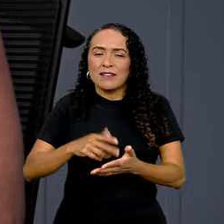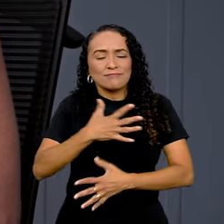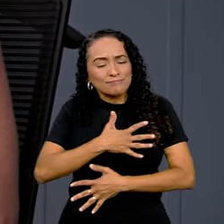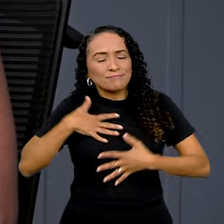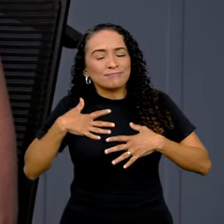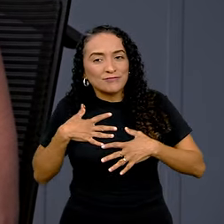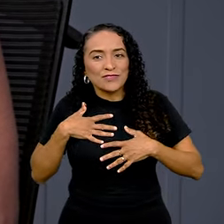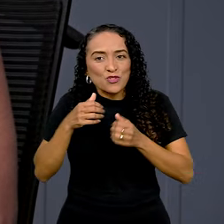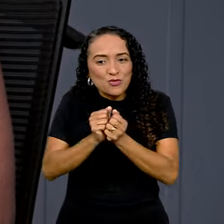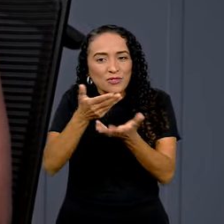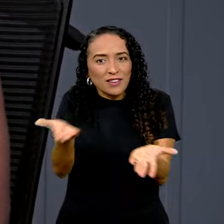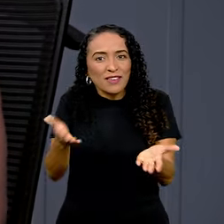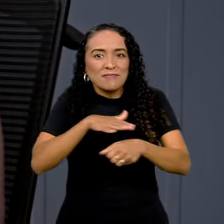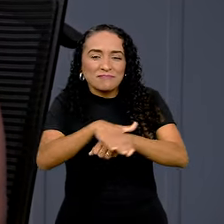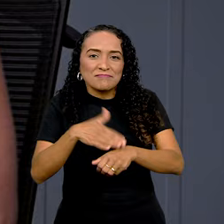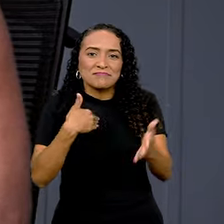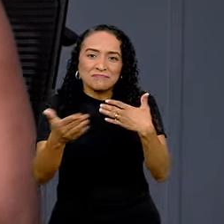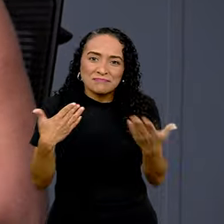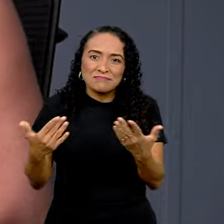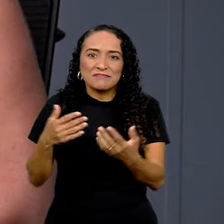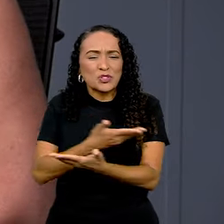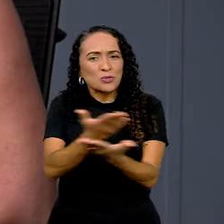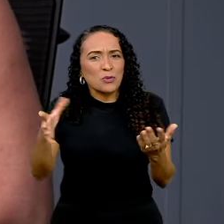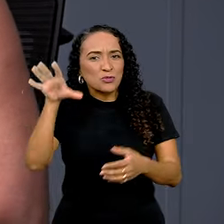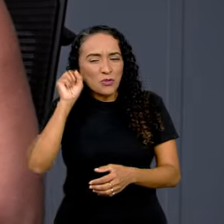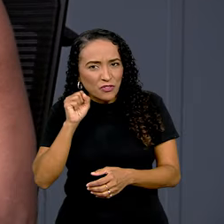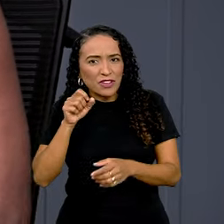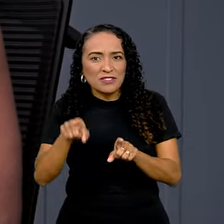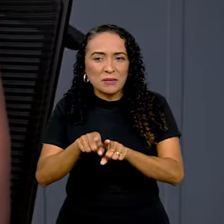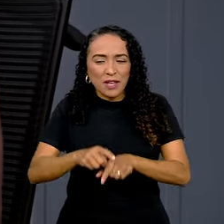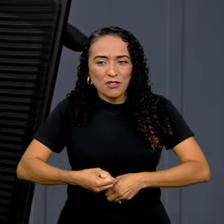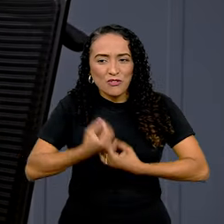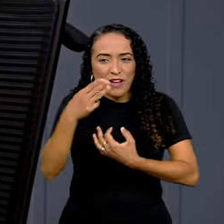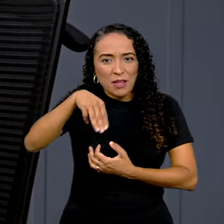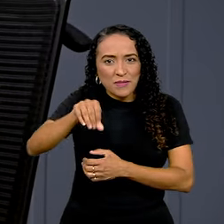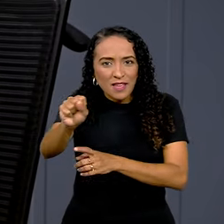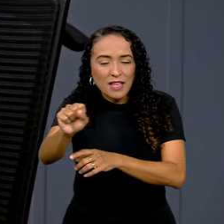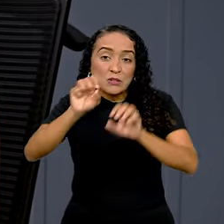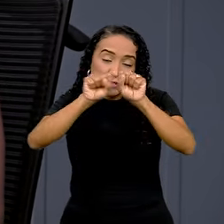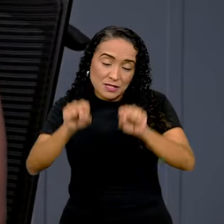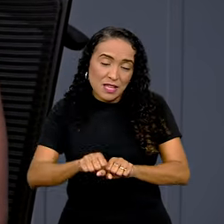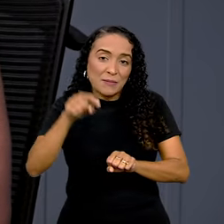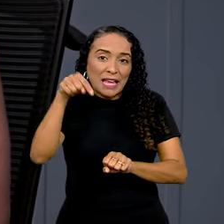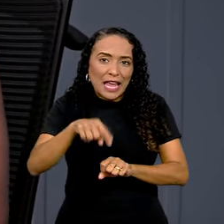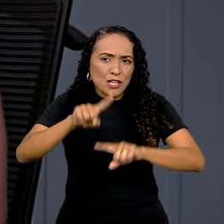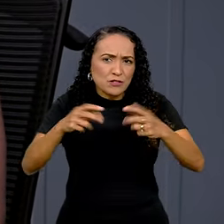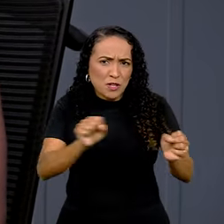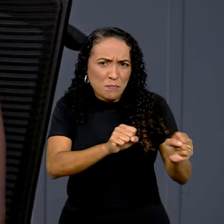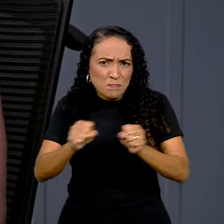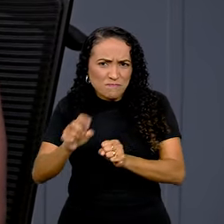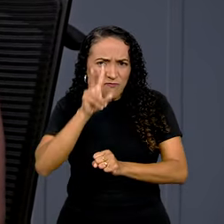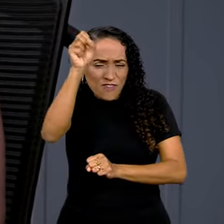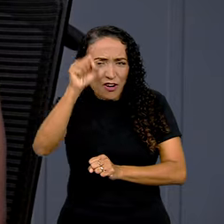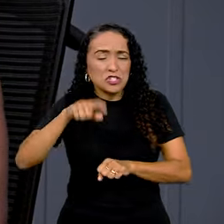Érica foi um grande prazer est aqui conversando com você com os espectadores e os ouvintes do falem DS sobre esse sistema que é um